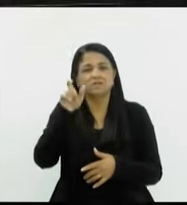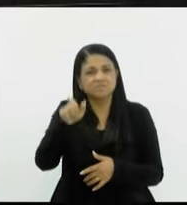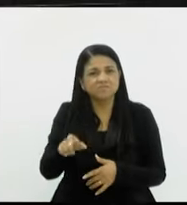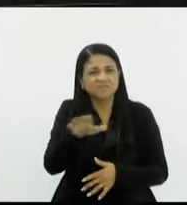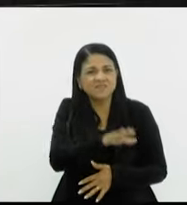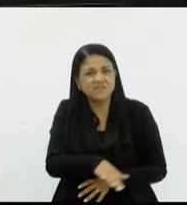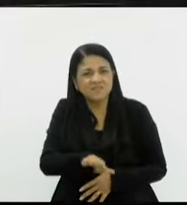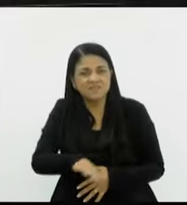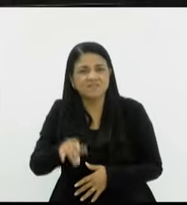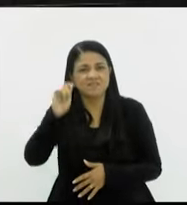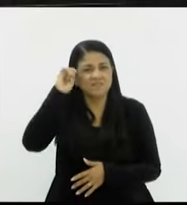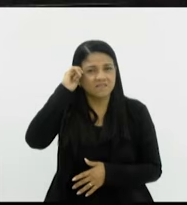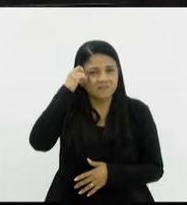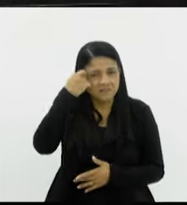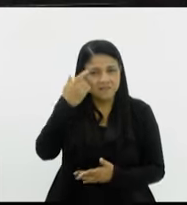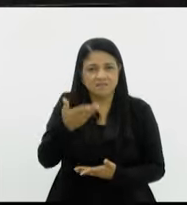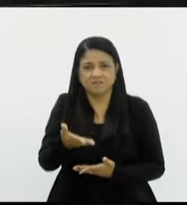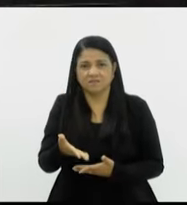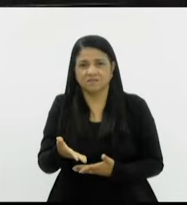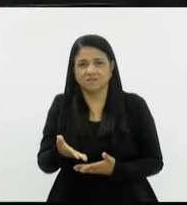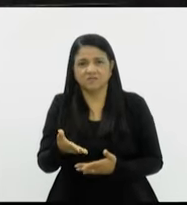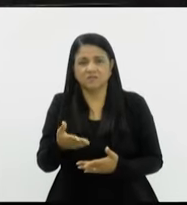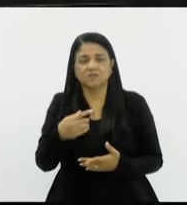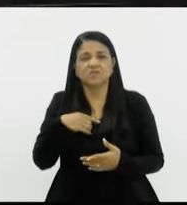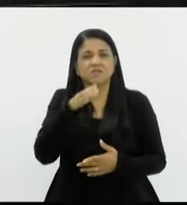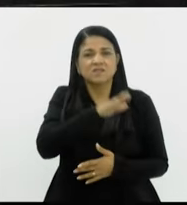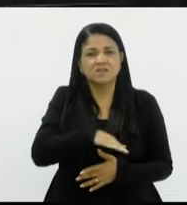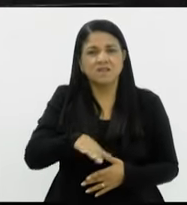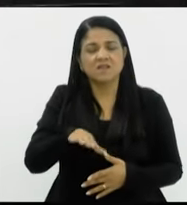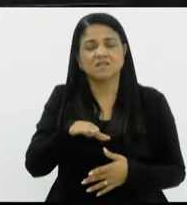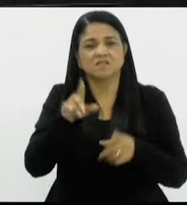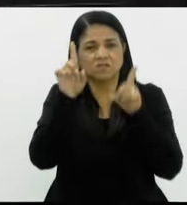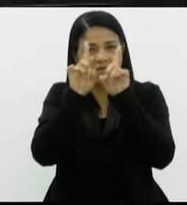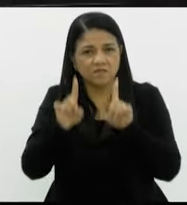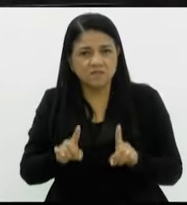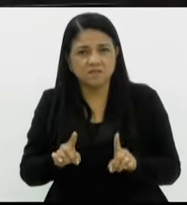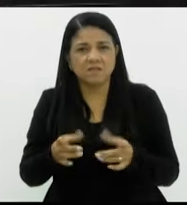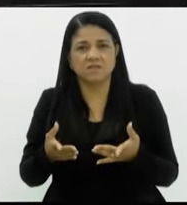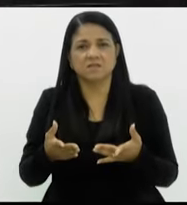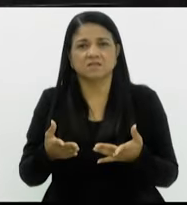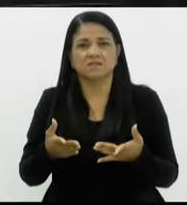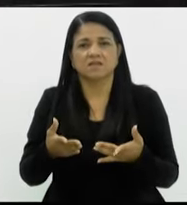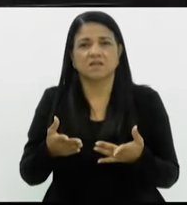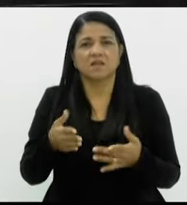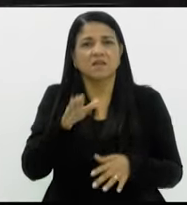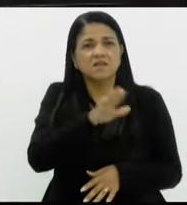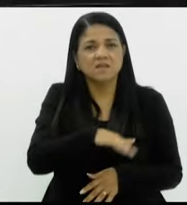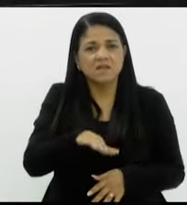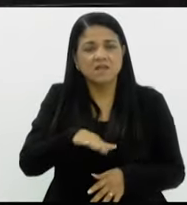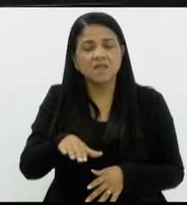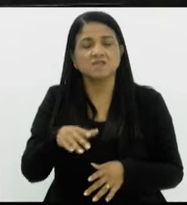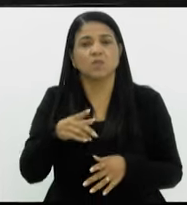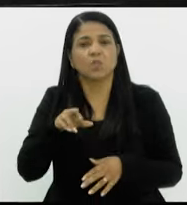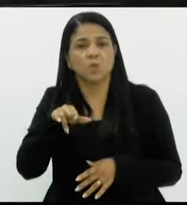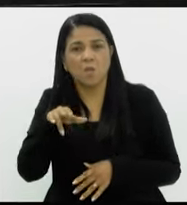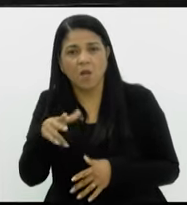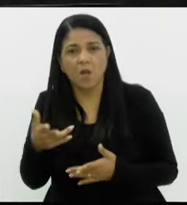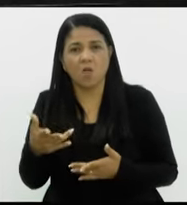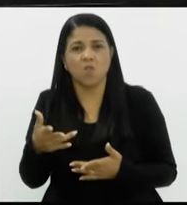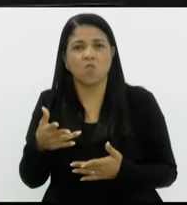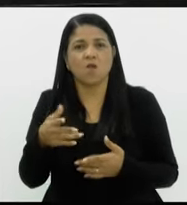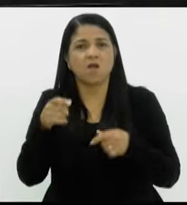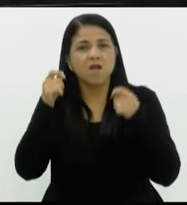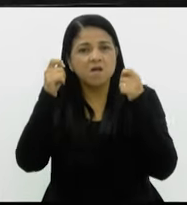crianças negras, que são as crianças com deficiência, crianças que também chegam com seus irmãos. Então, campanhas